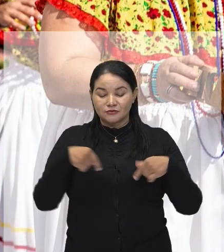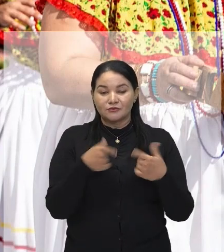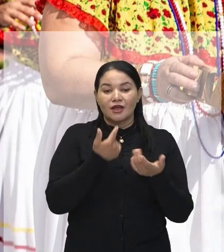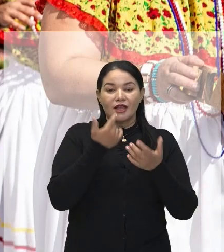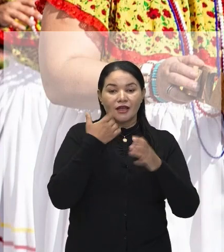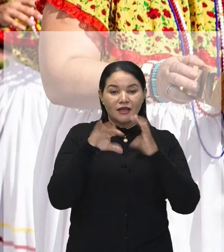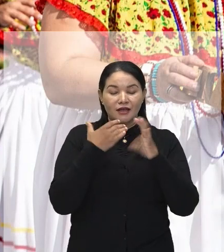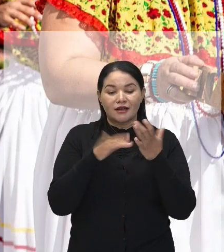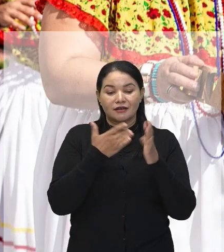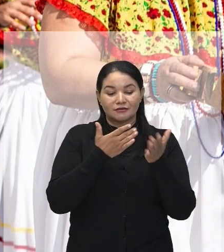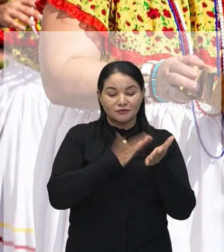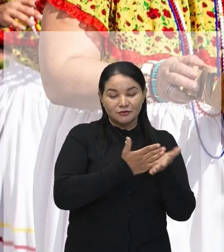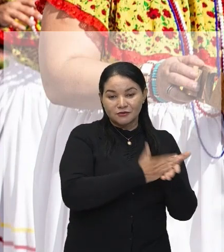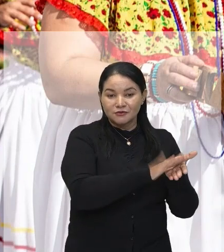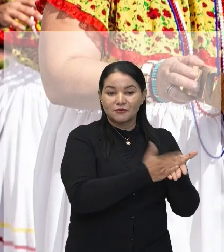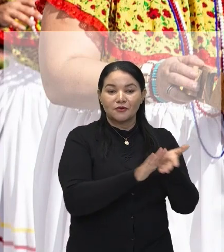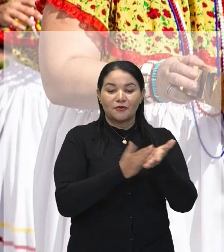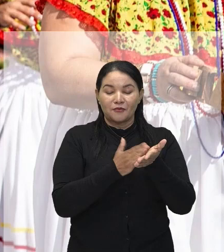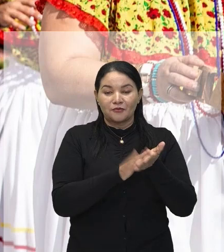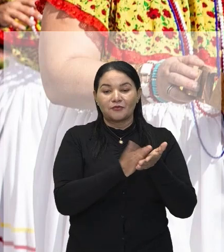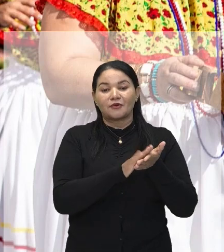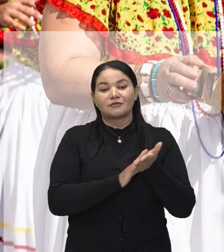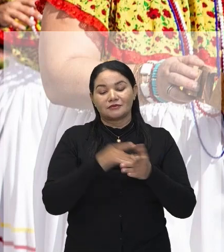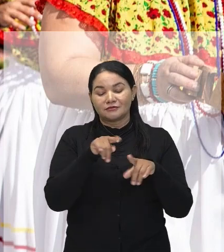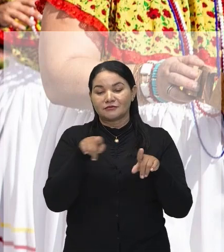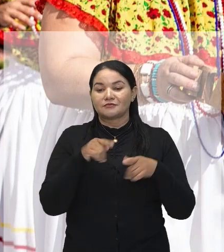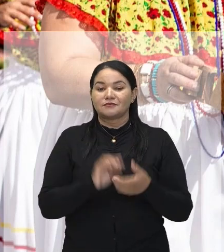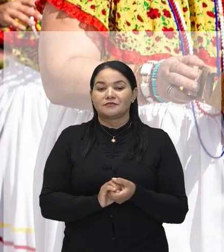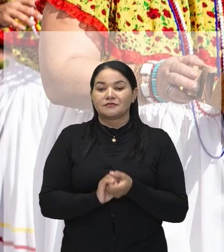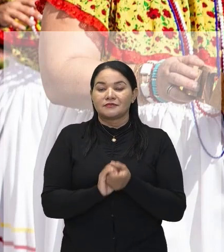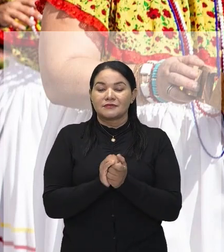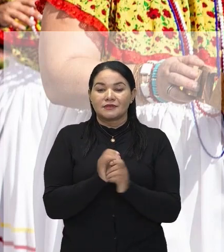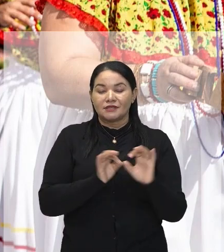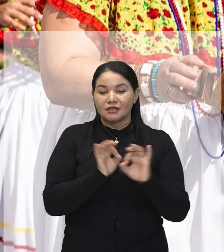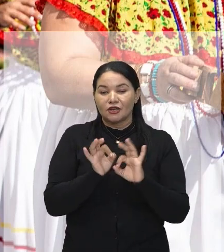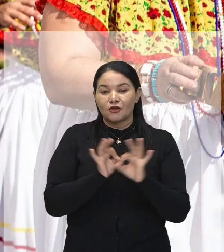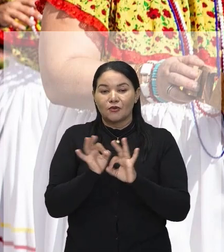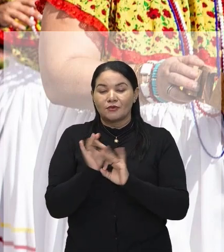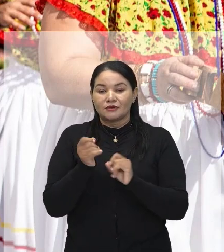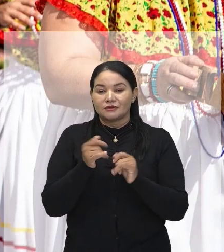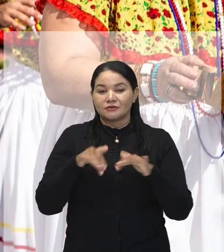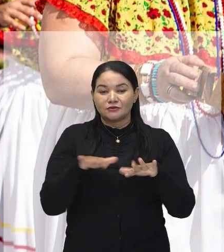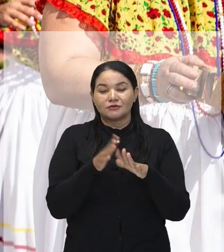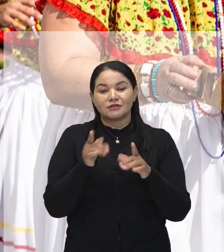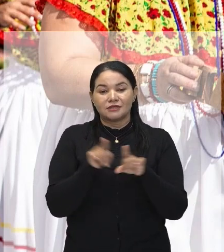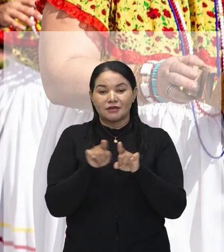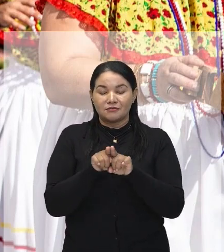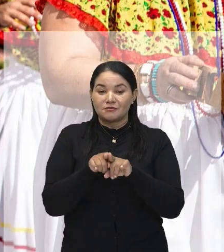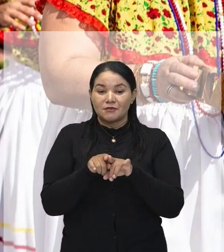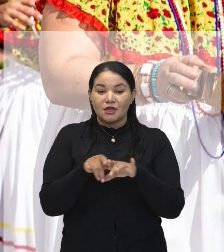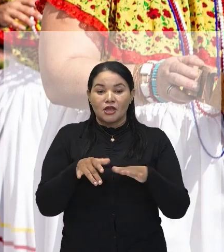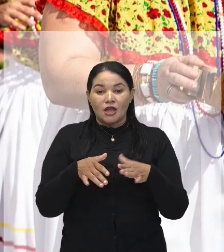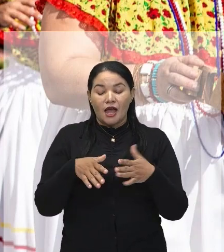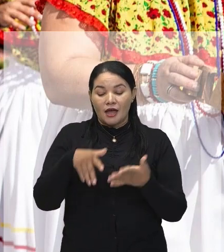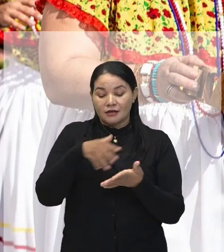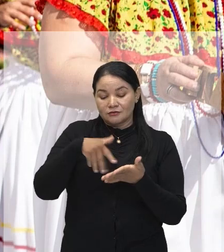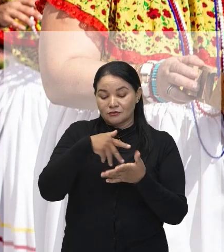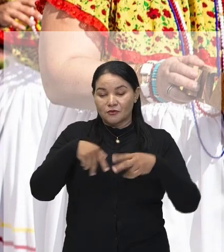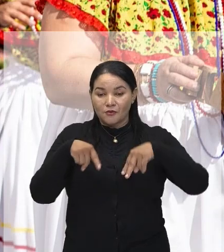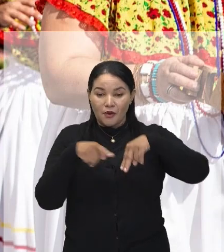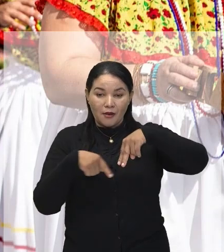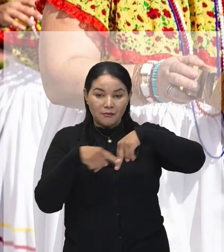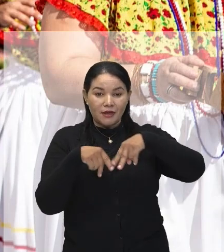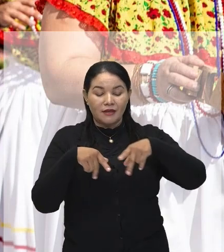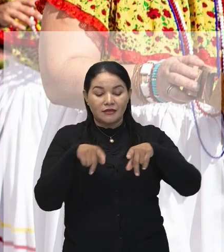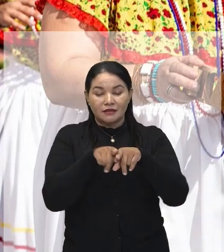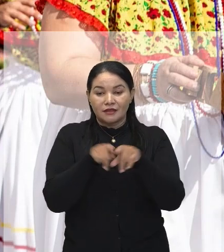Essa coreografia, frequentemente improvisada, se baseia nos movimentos dos pés, das pernas e dos quadris. Outros